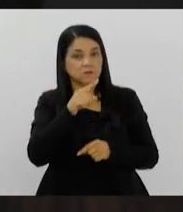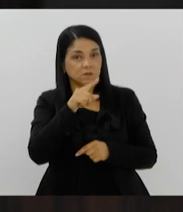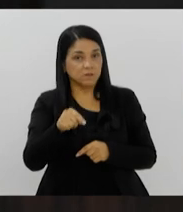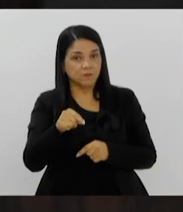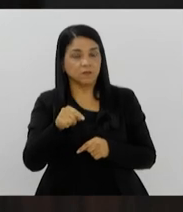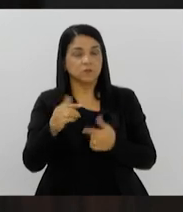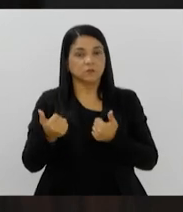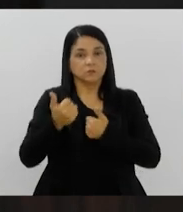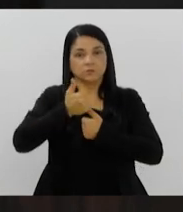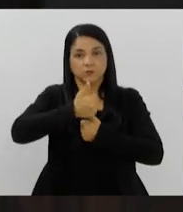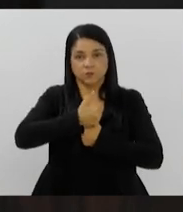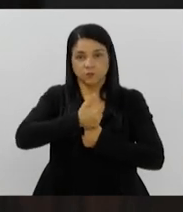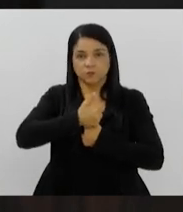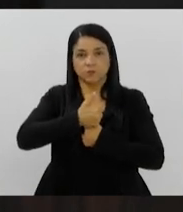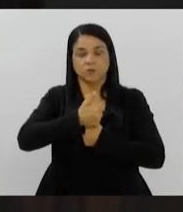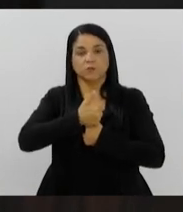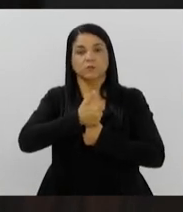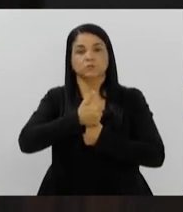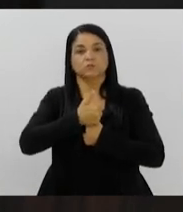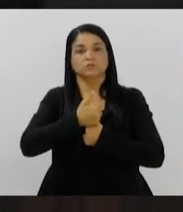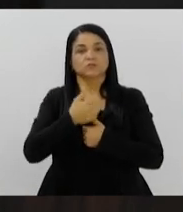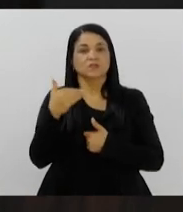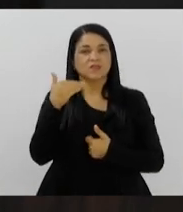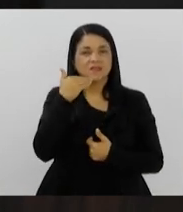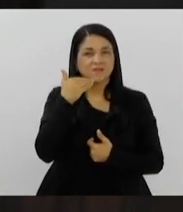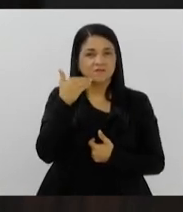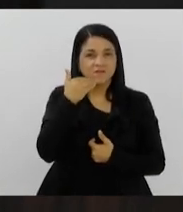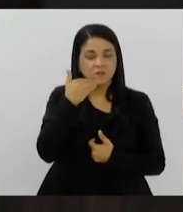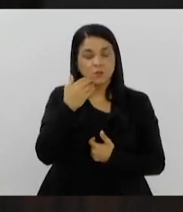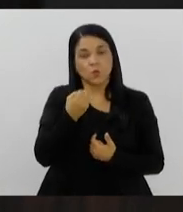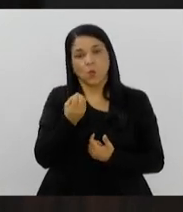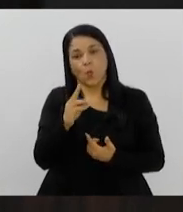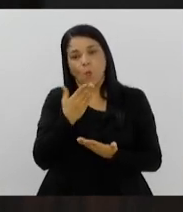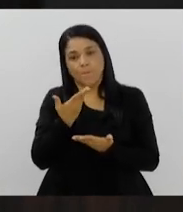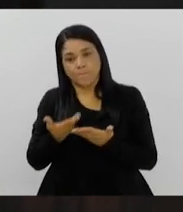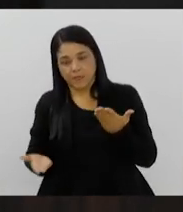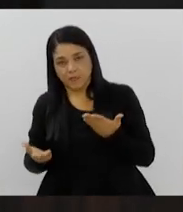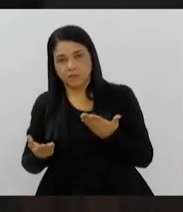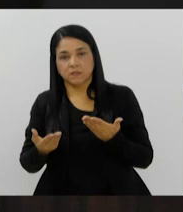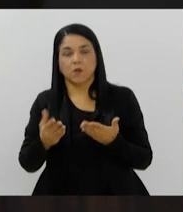e a substituição por motivo de defeito, perda ou roubo de